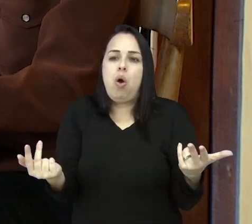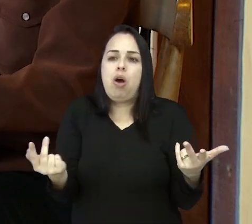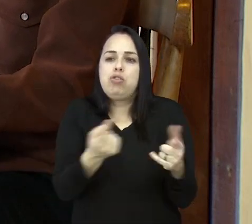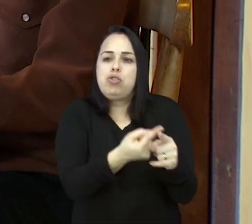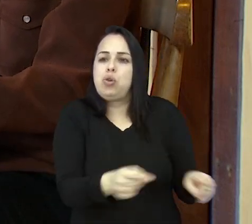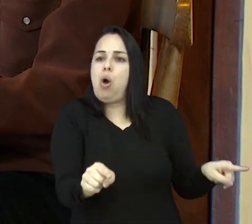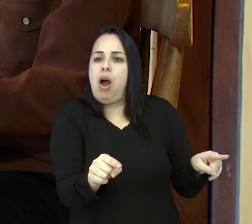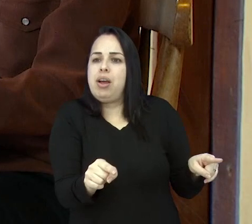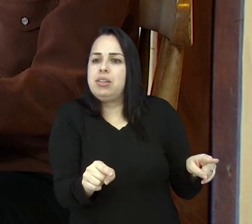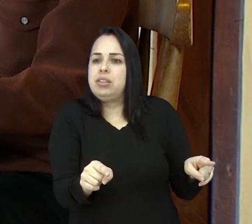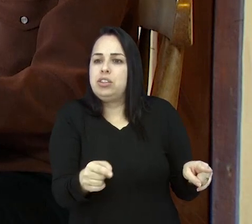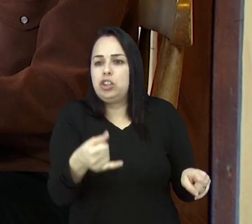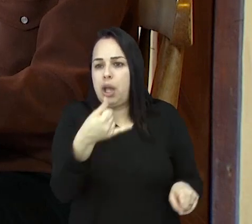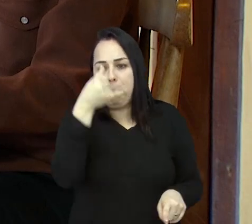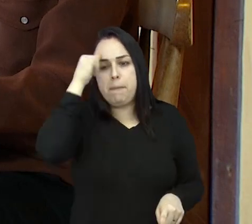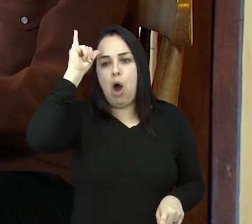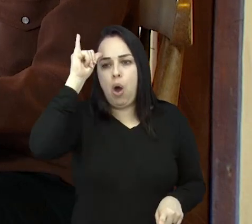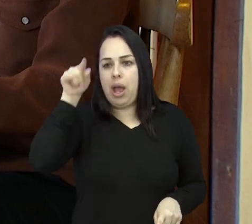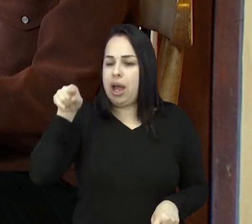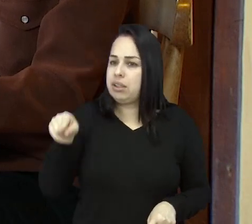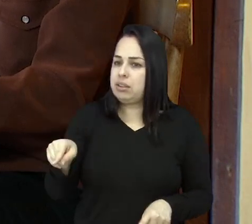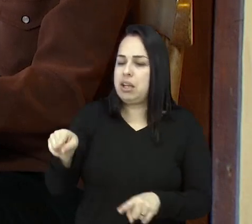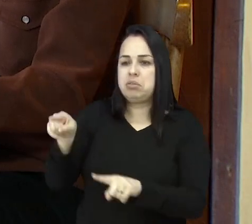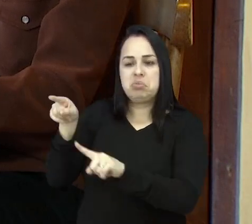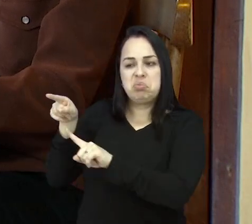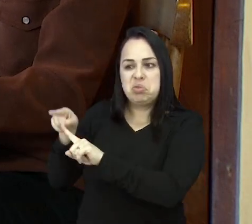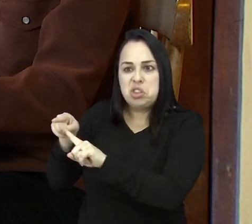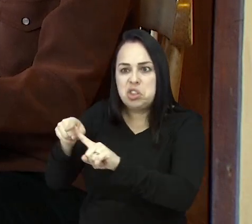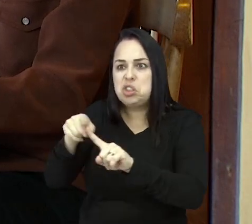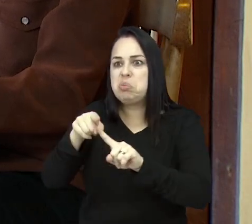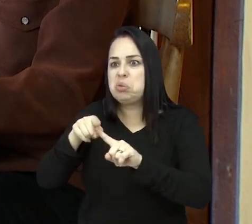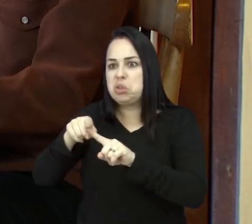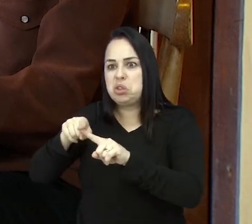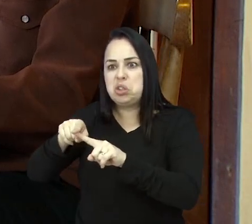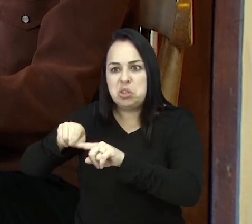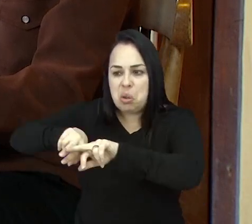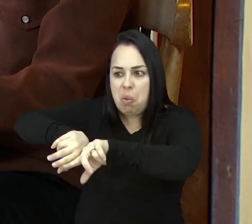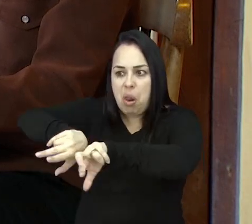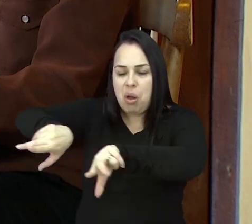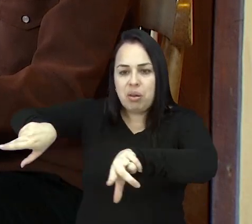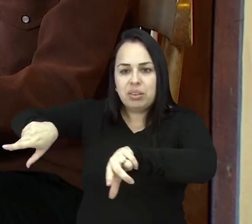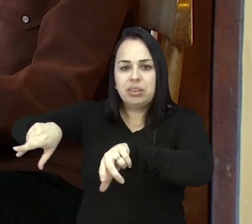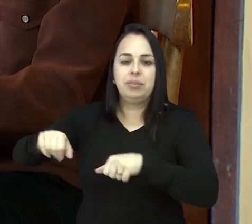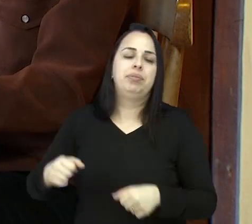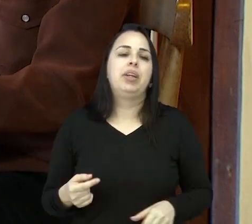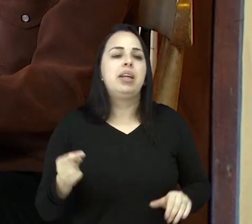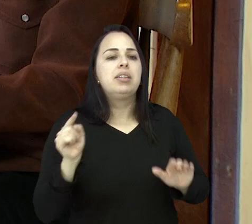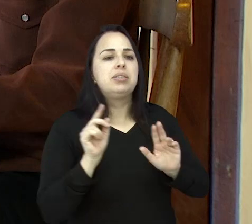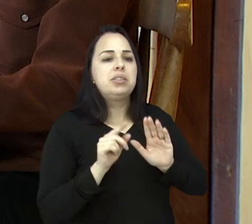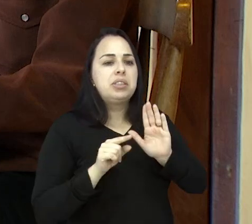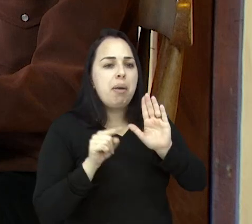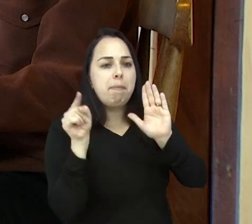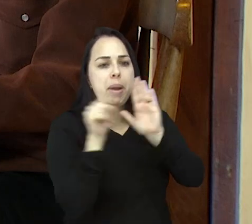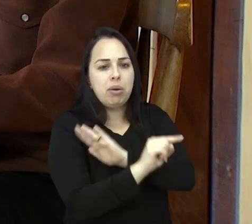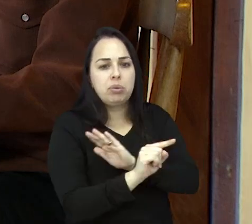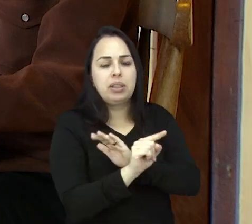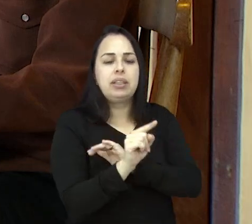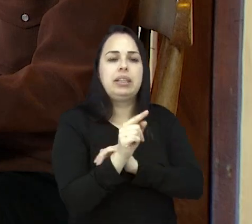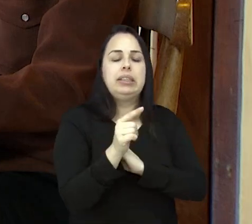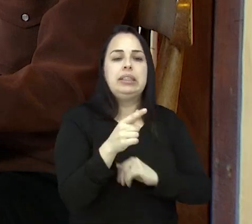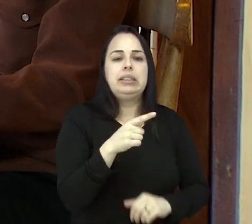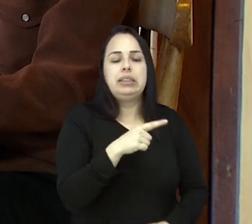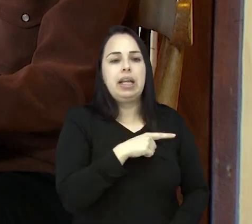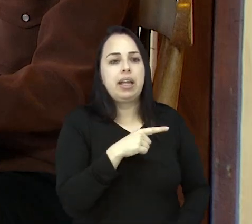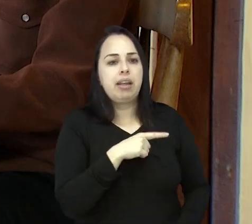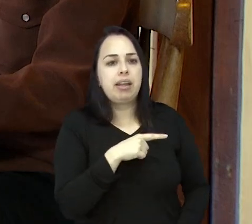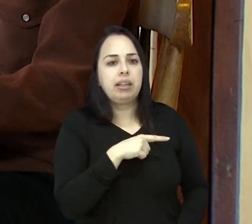é como se fosse o nosso churrasco. Tranquilamente você come. Eles têm vários tipos de prato com lhamas. Normalmente eu pergunto para o